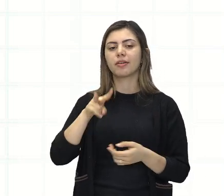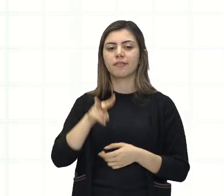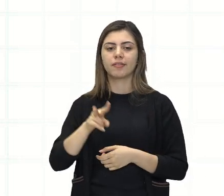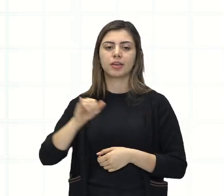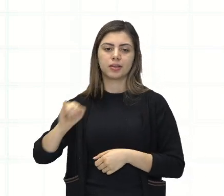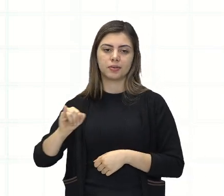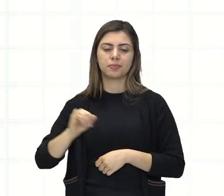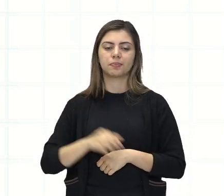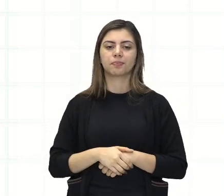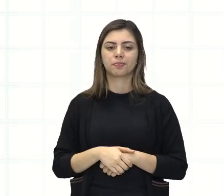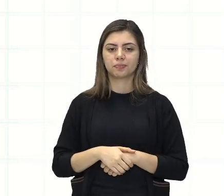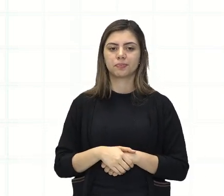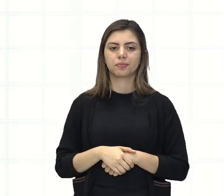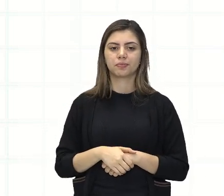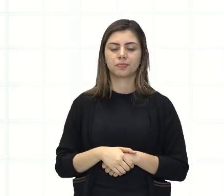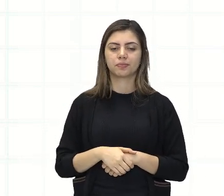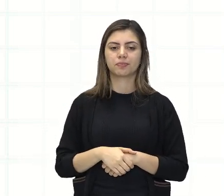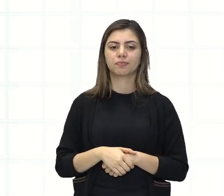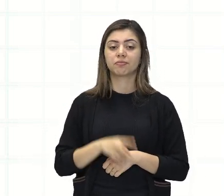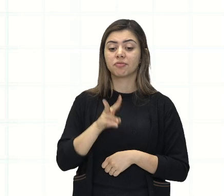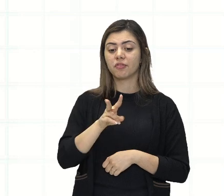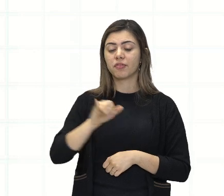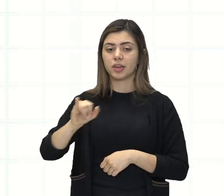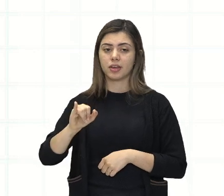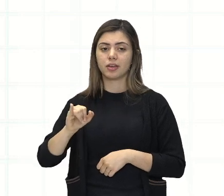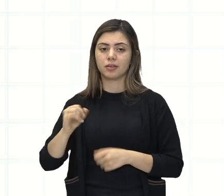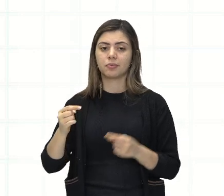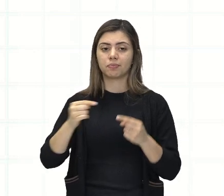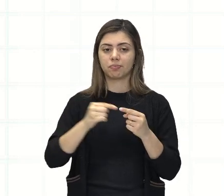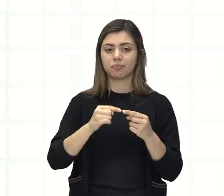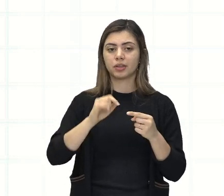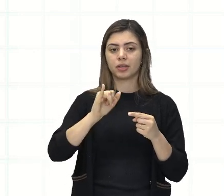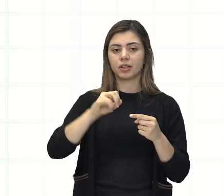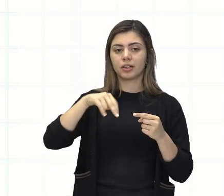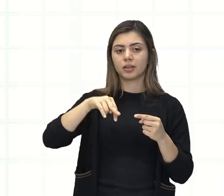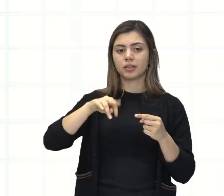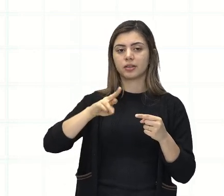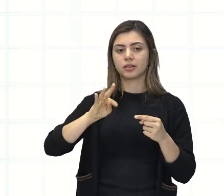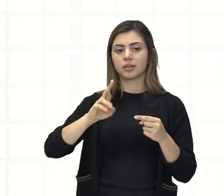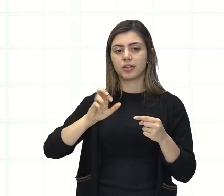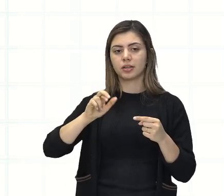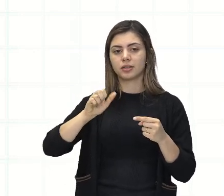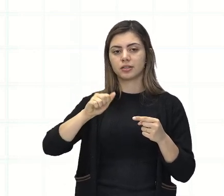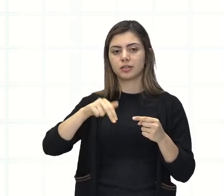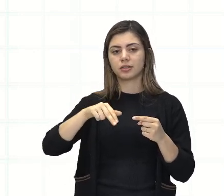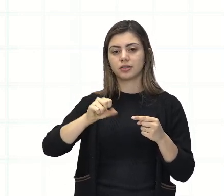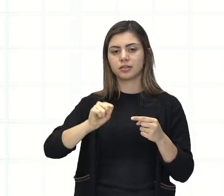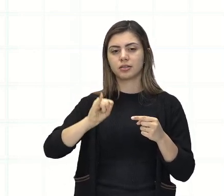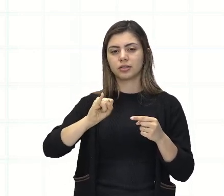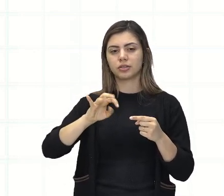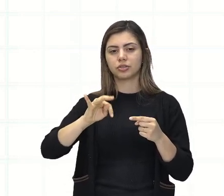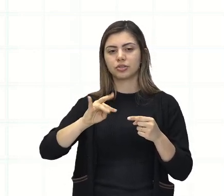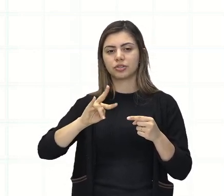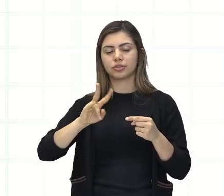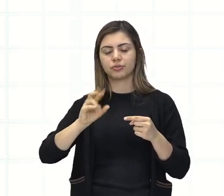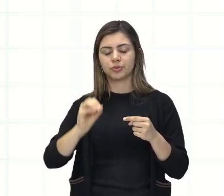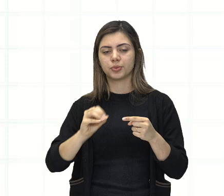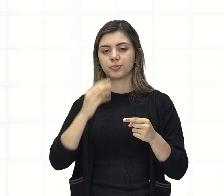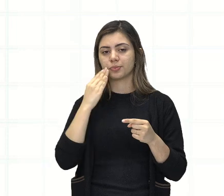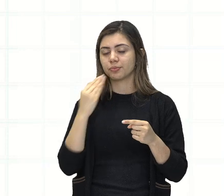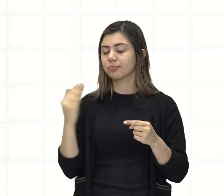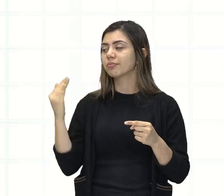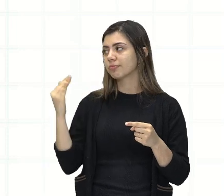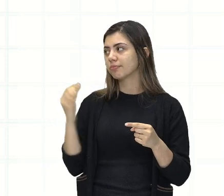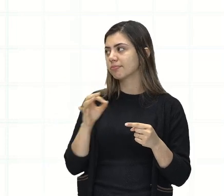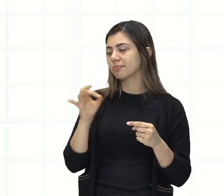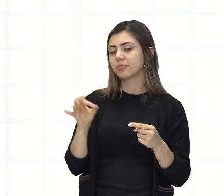verbo intransitivo. Ó, VI significa verbo intransitivo, que não precisa